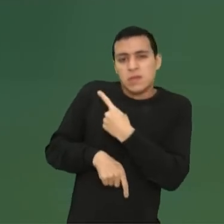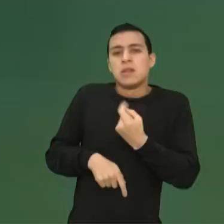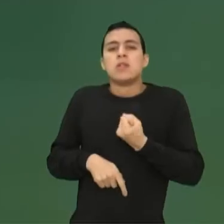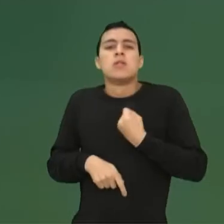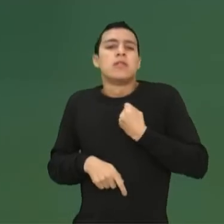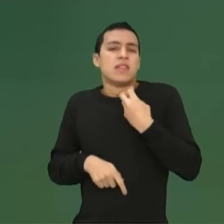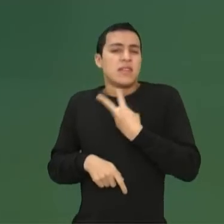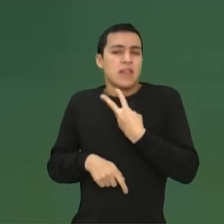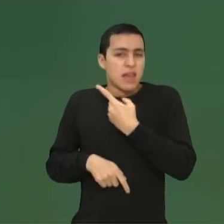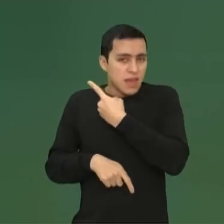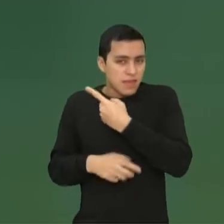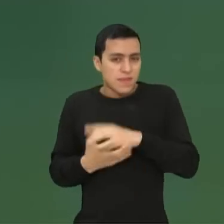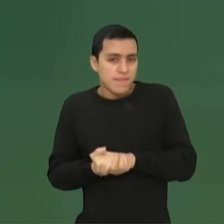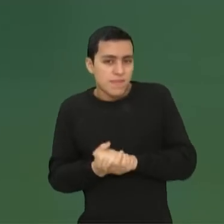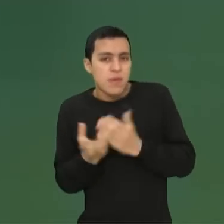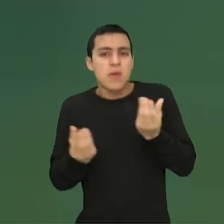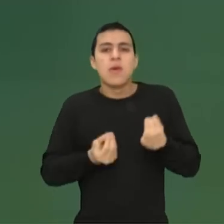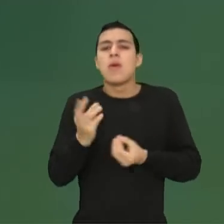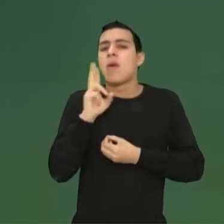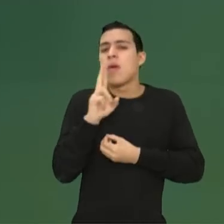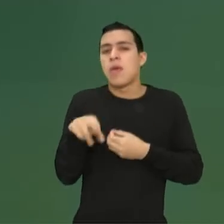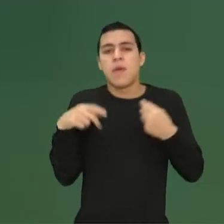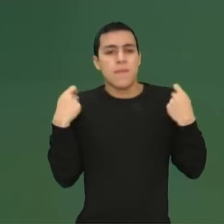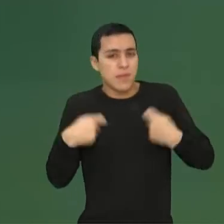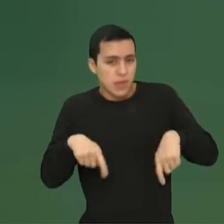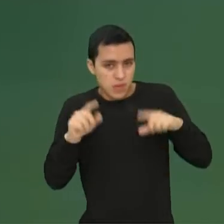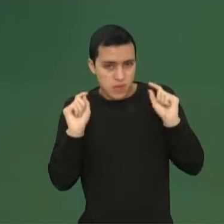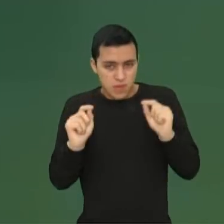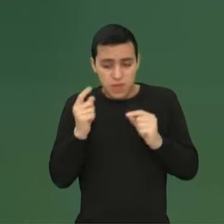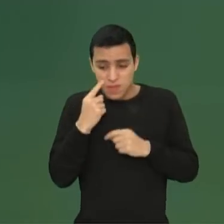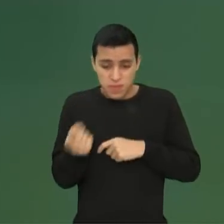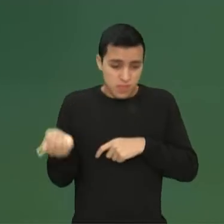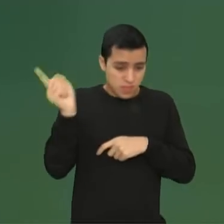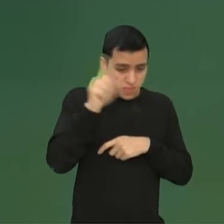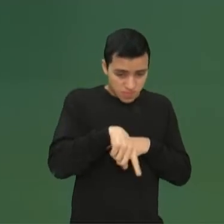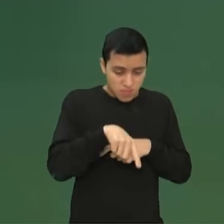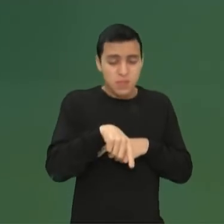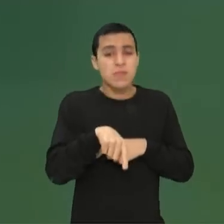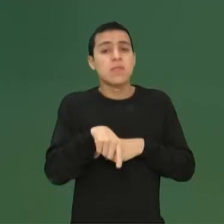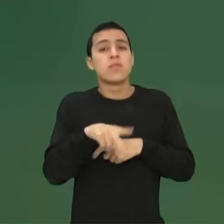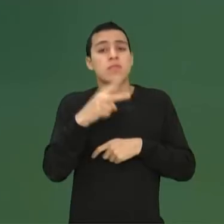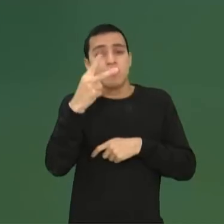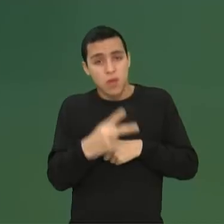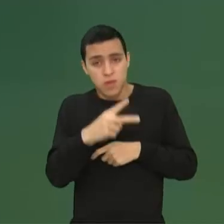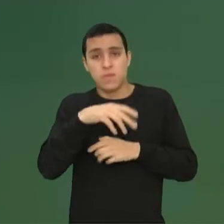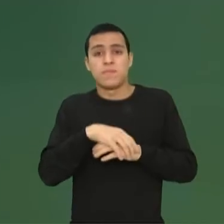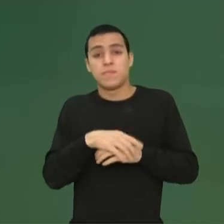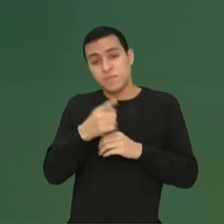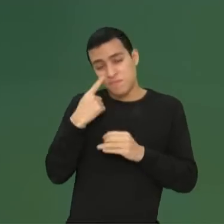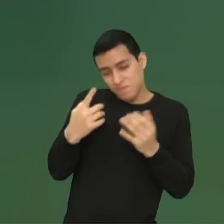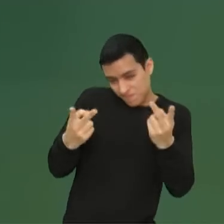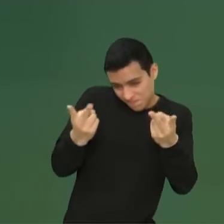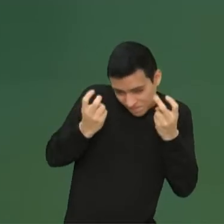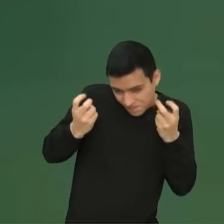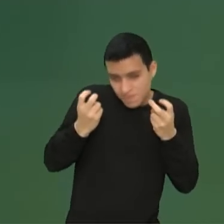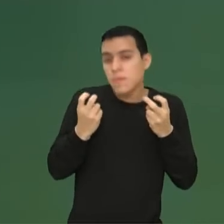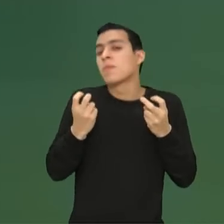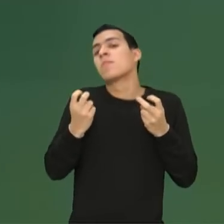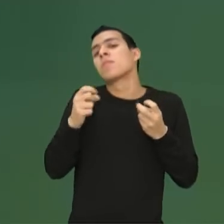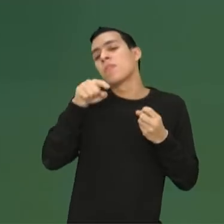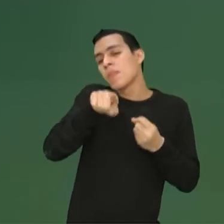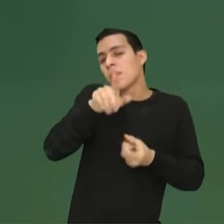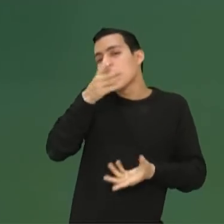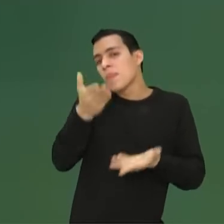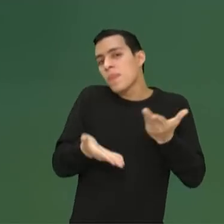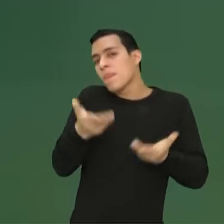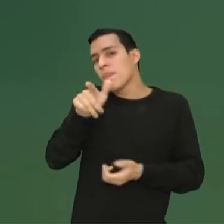situação 3? Então, para responder esse exercício, eu tenho que olhar a balança número 2. Percebam que num dos pratos